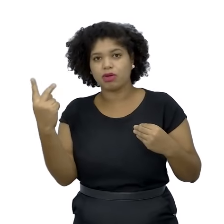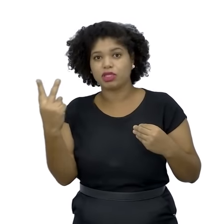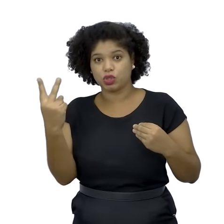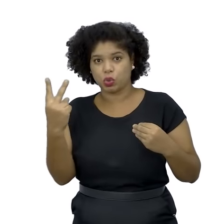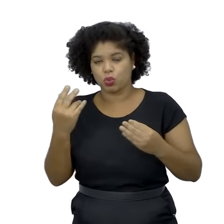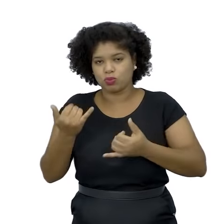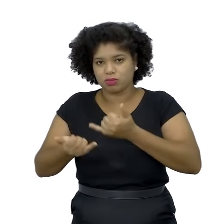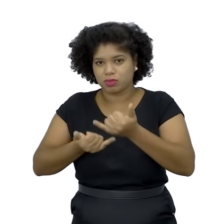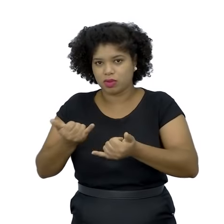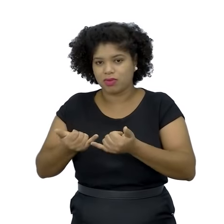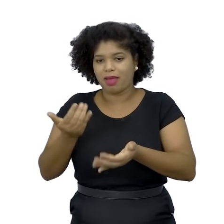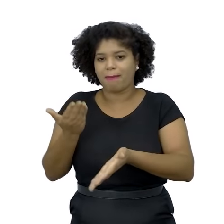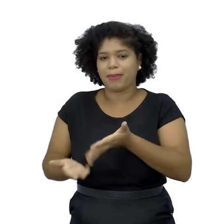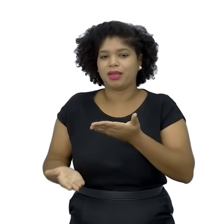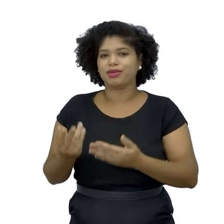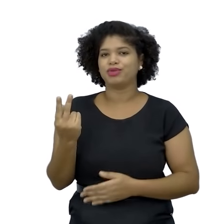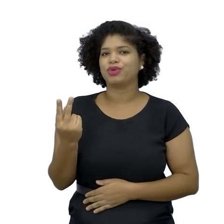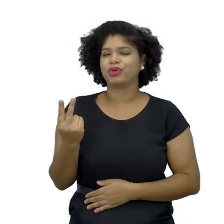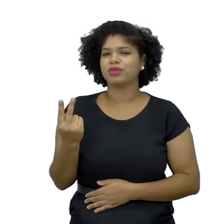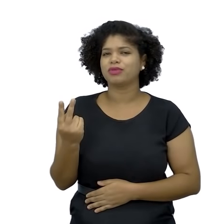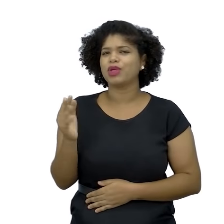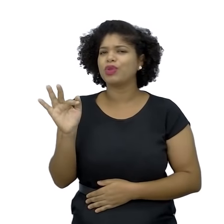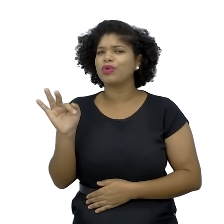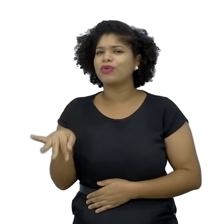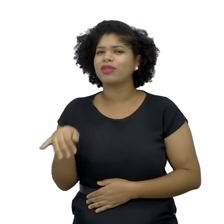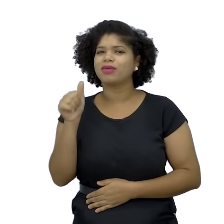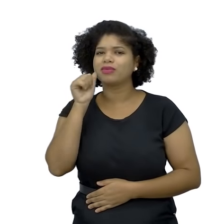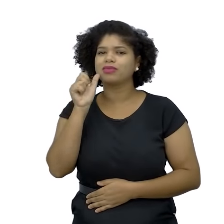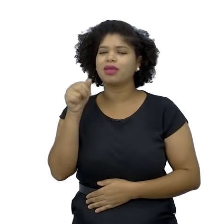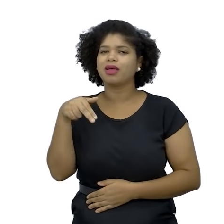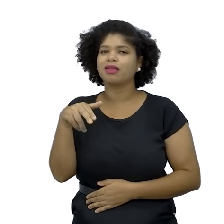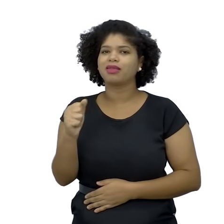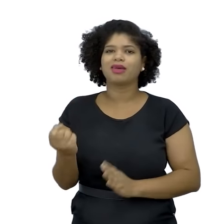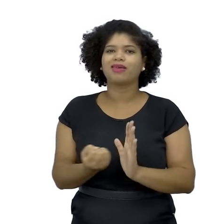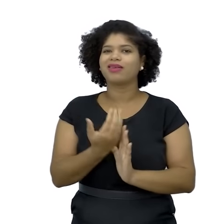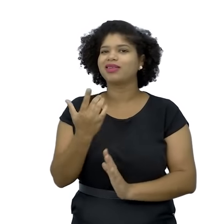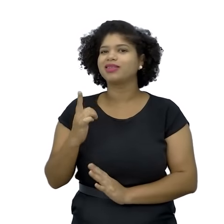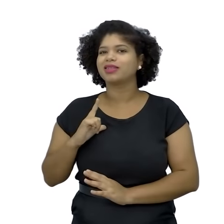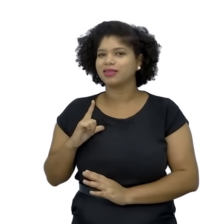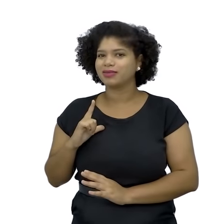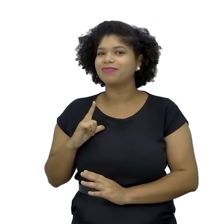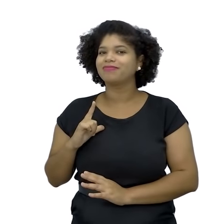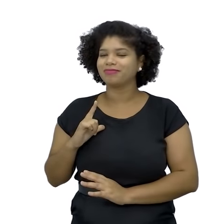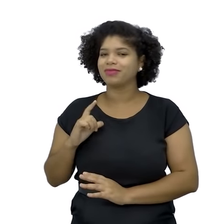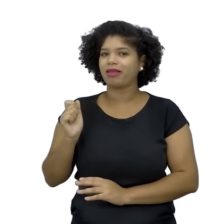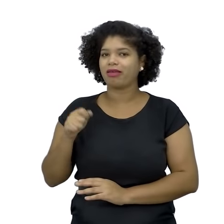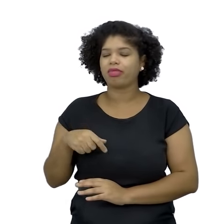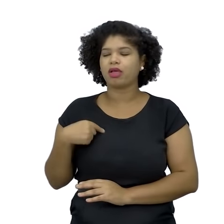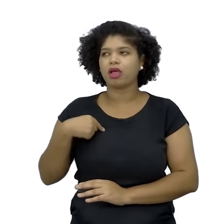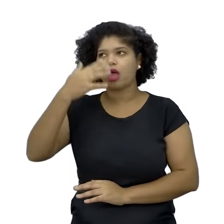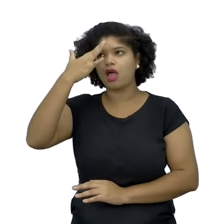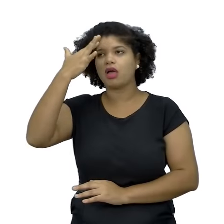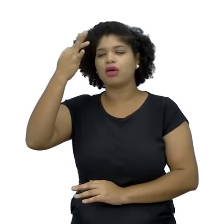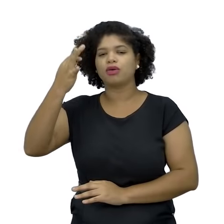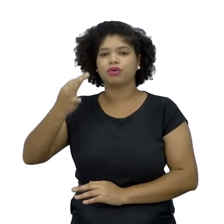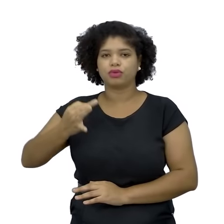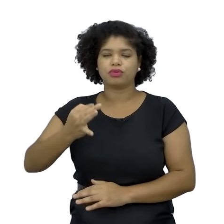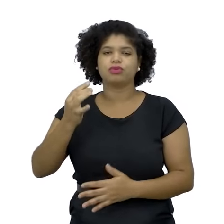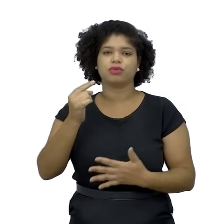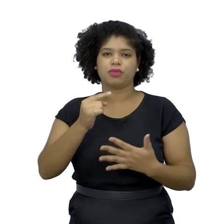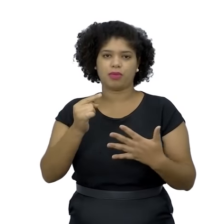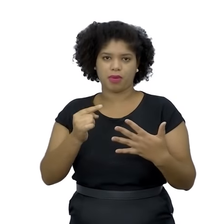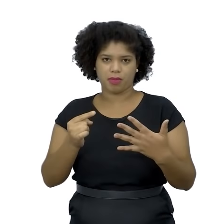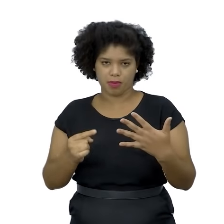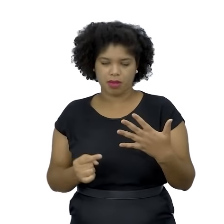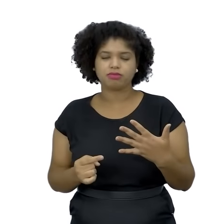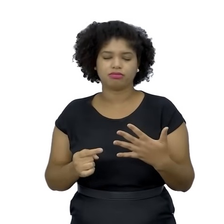quantas figurinhas ela ficou? Né? Então, são exemplos aqui para estar elucidando nessa compreensão dessas ideias, né,